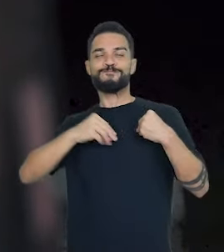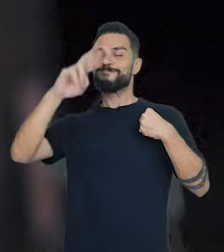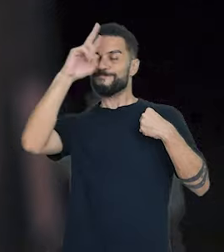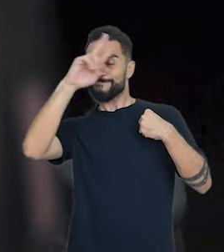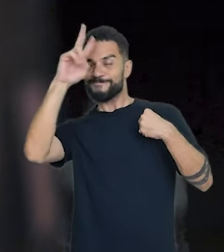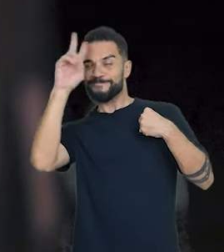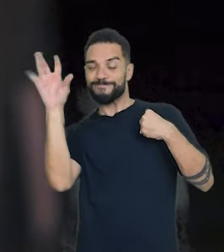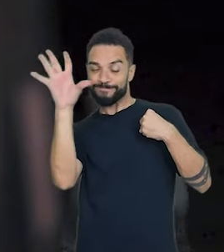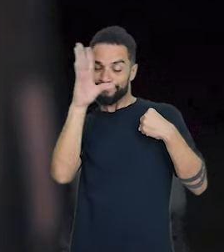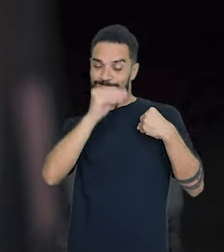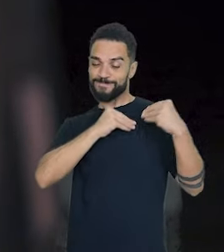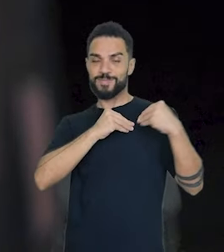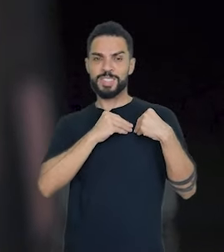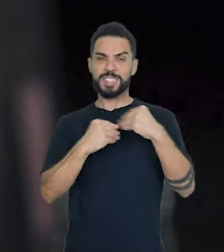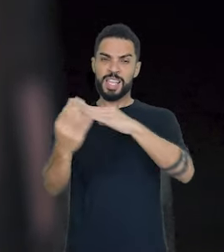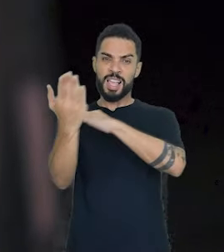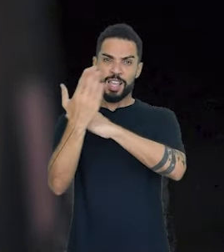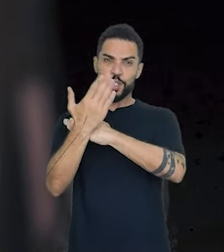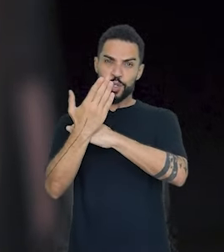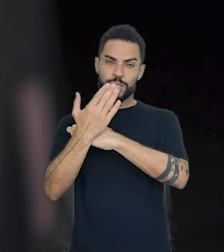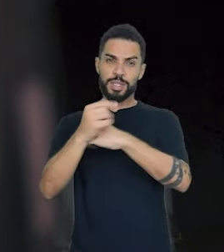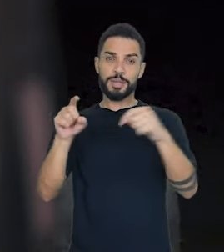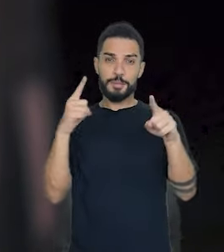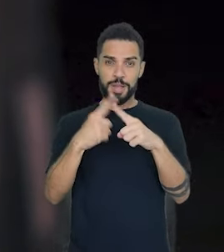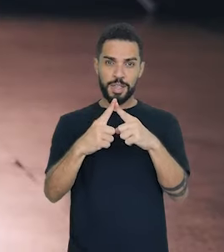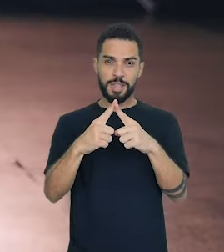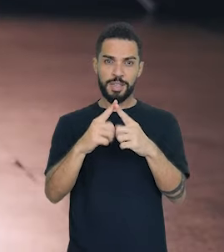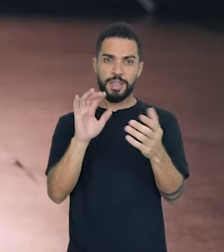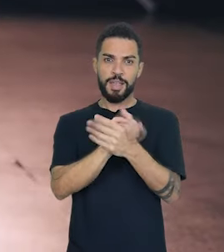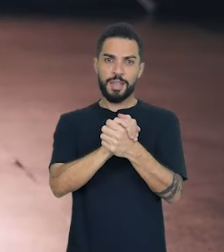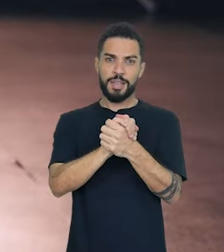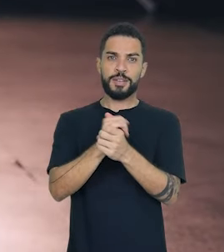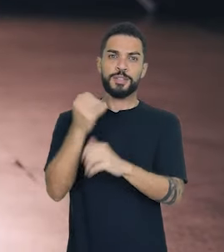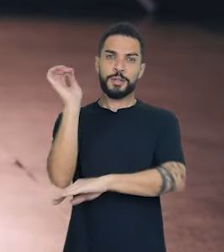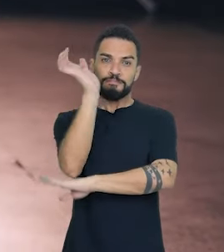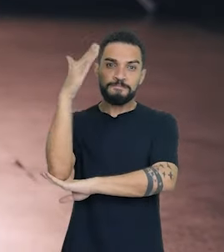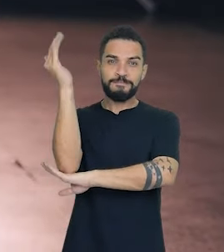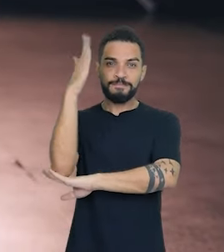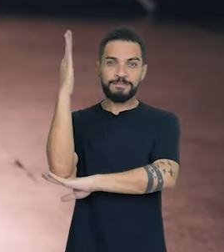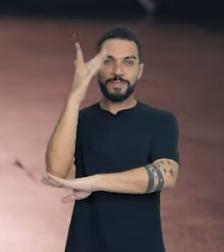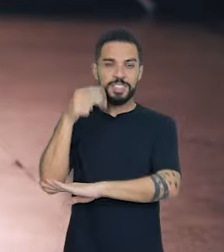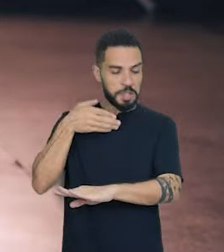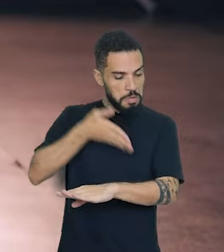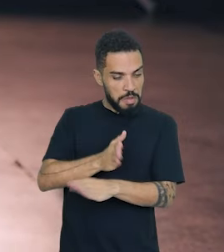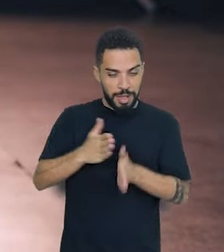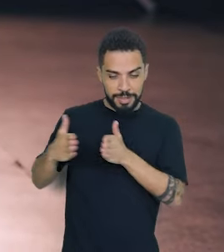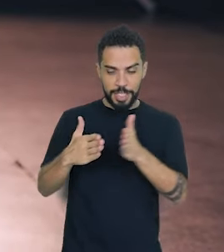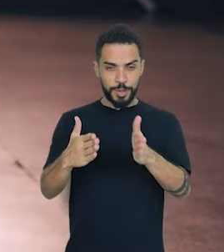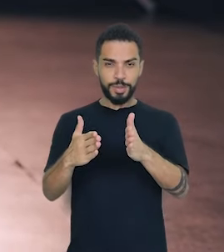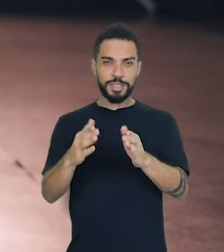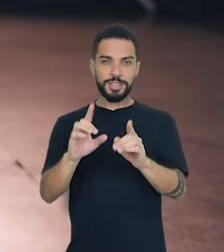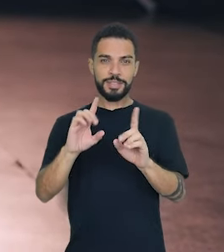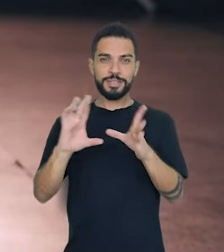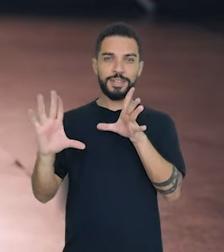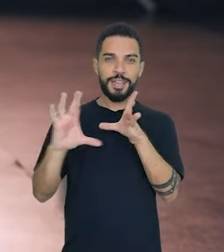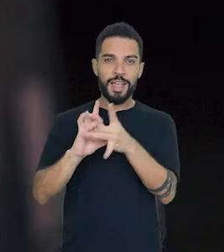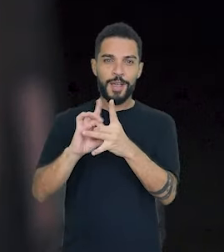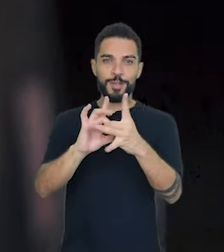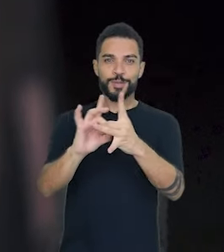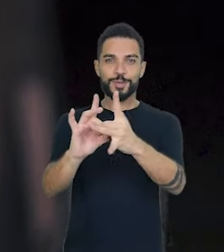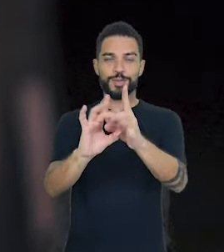tudo ajuda para que o casal tenha essa harmonia. Então quando a gente vê o casal dançando, desfilando, olha, eles desfilam muito bem, se dão